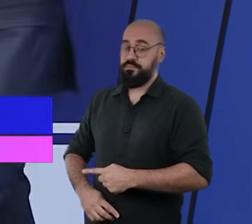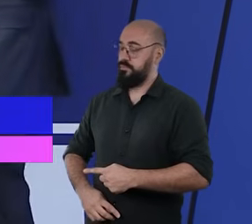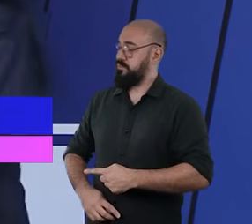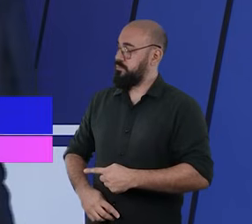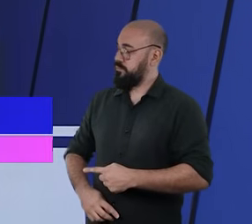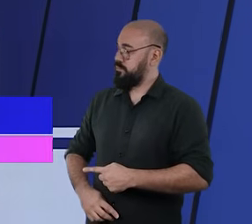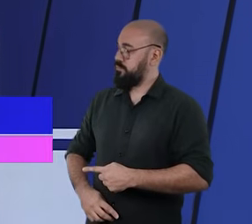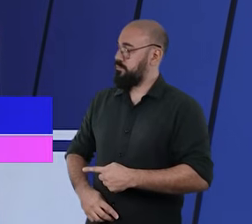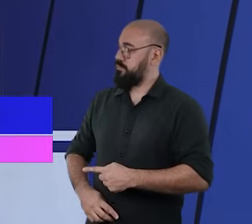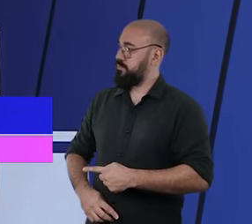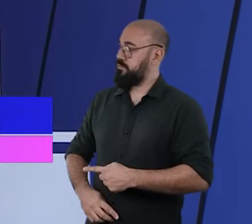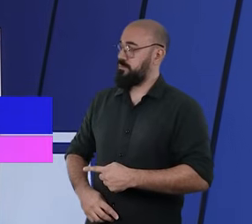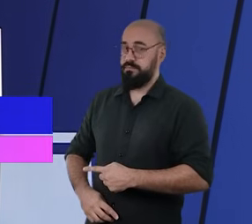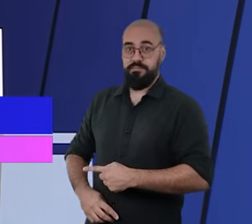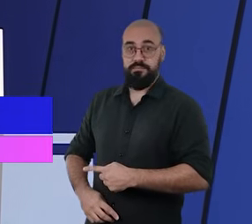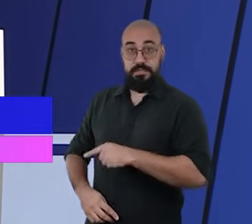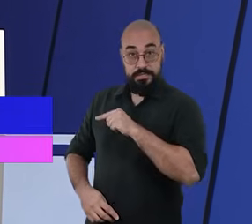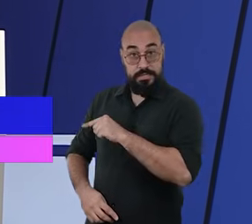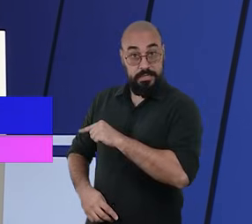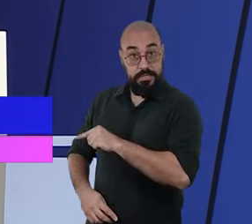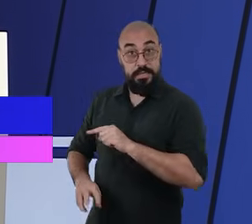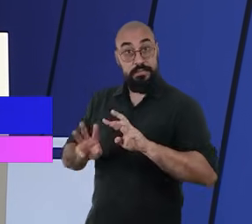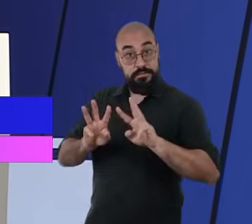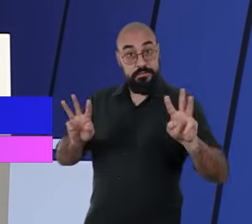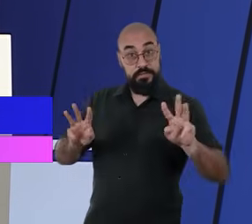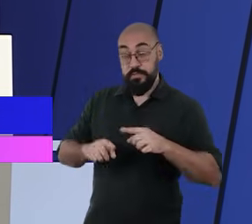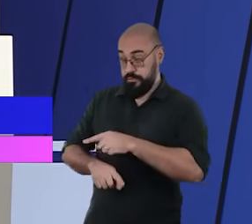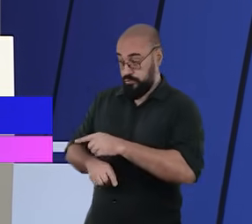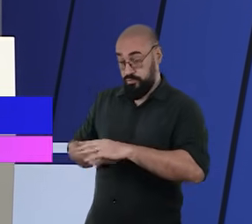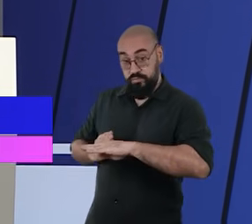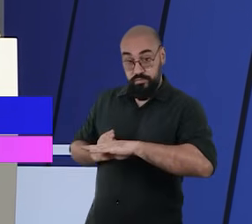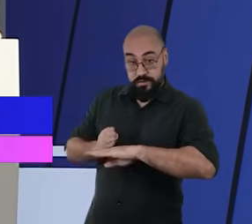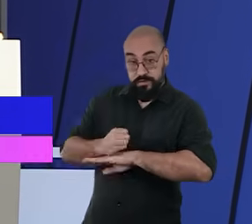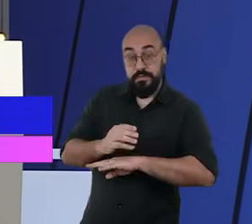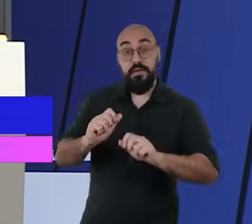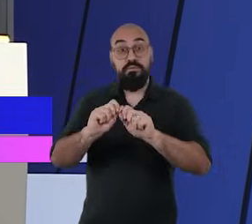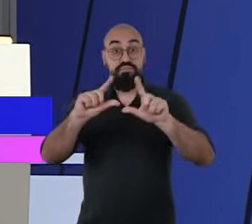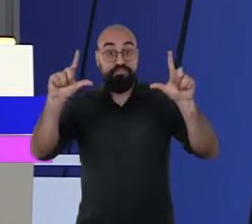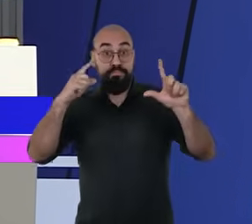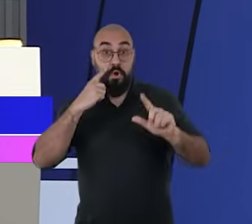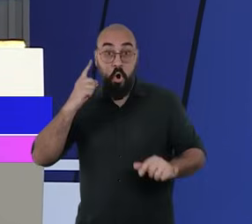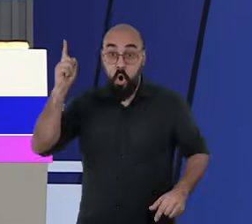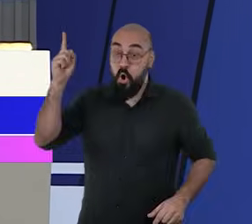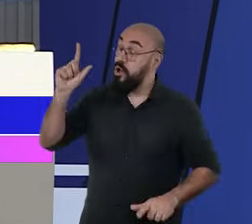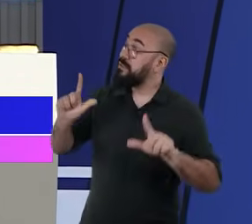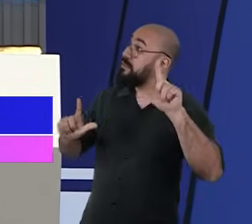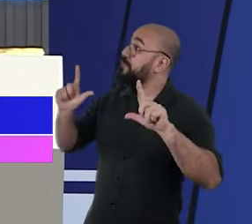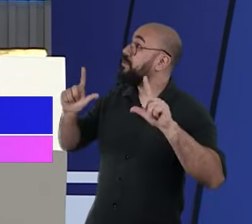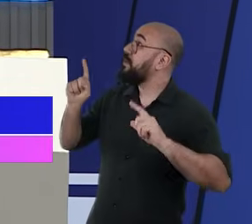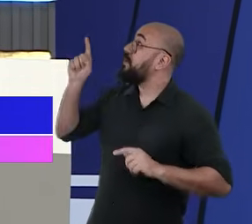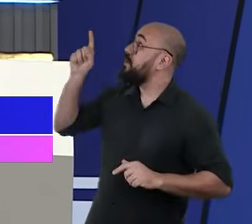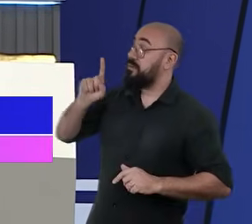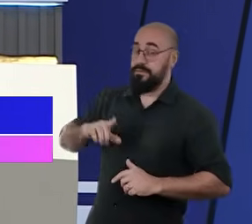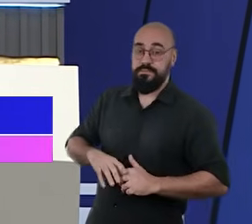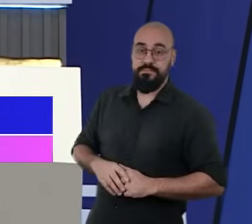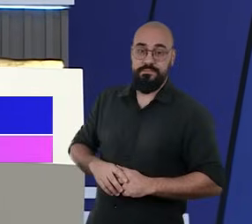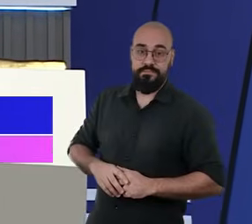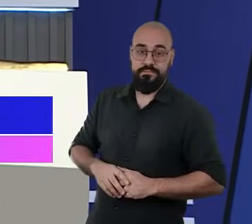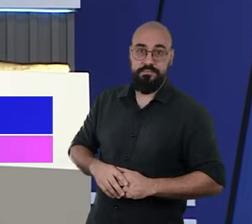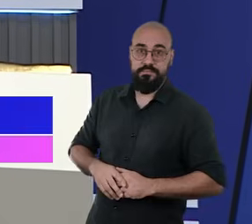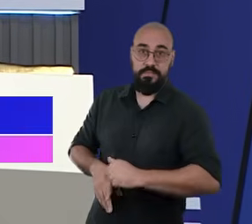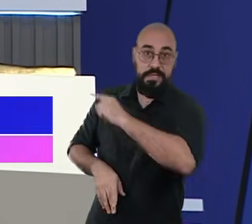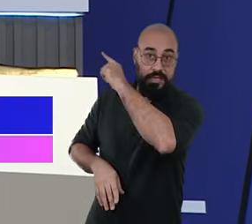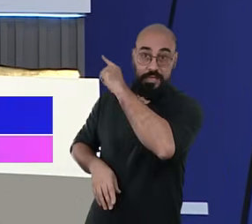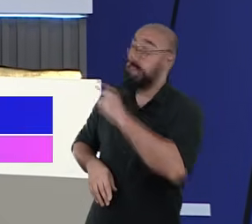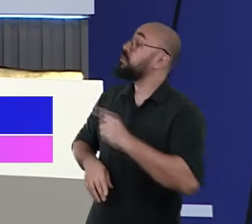novotempo.com/escola bíblica. Nesse endereço que eu acabei de falar para você, você vai chegar nesta página aqui, ó. Estude